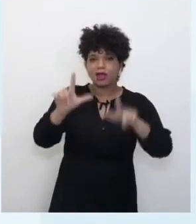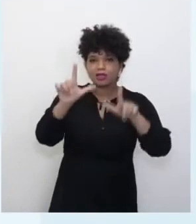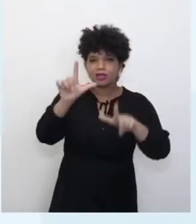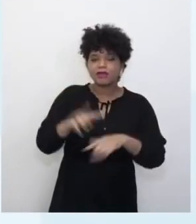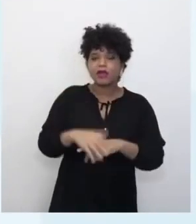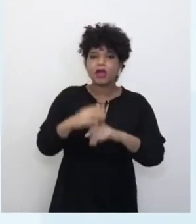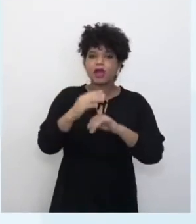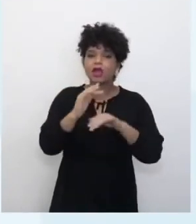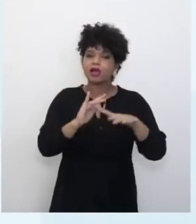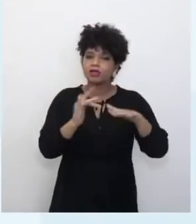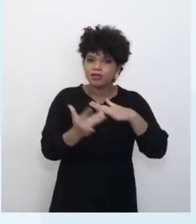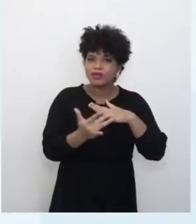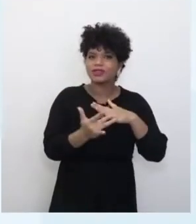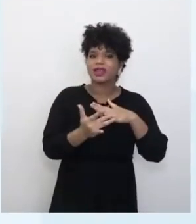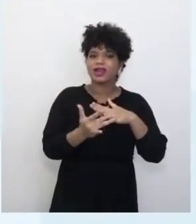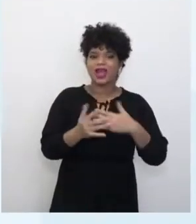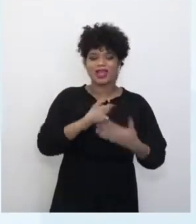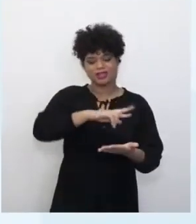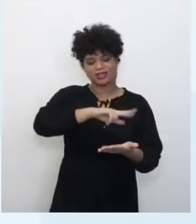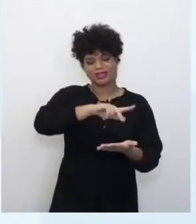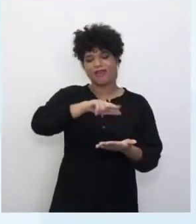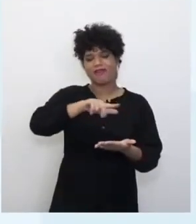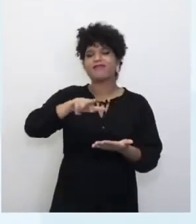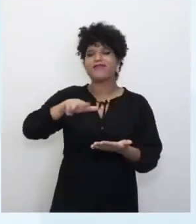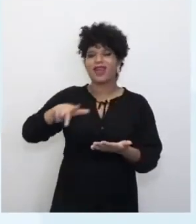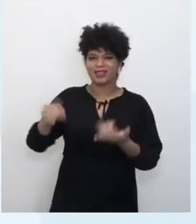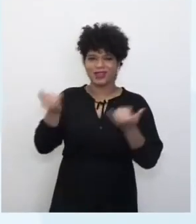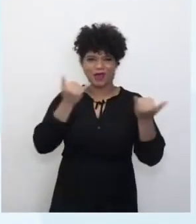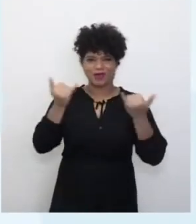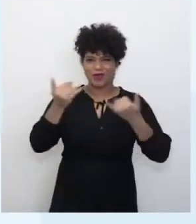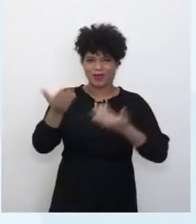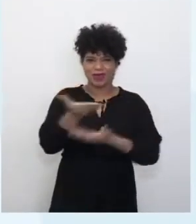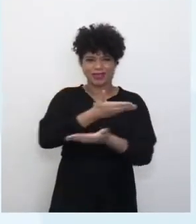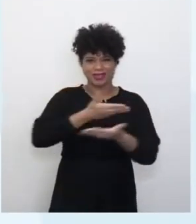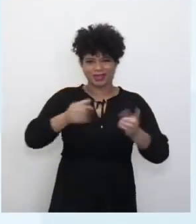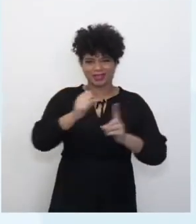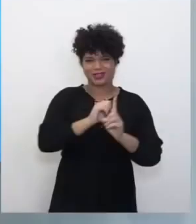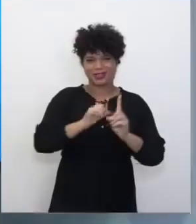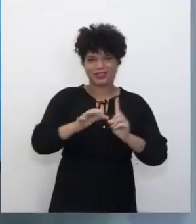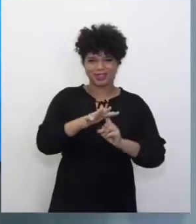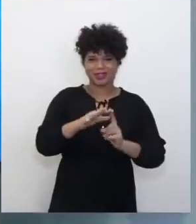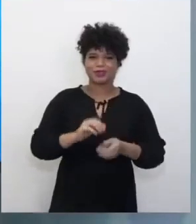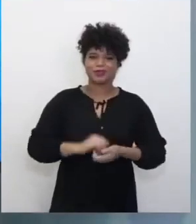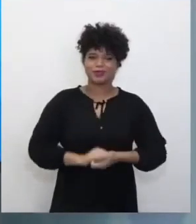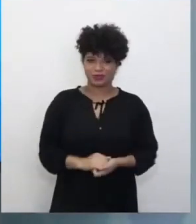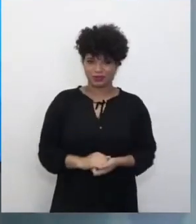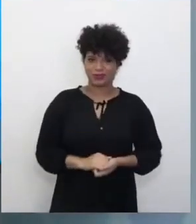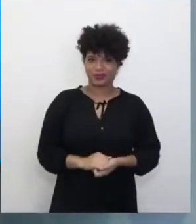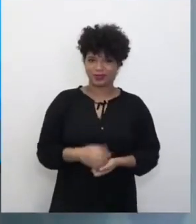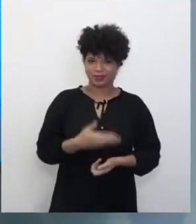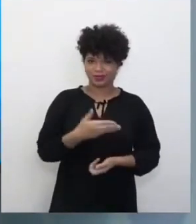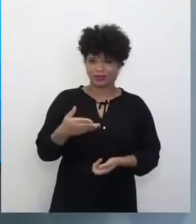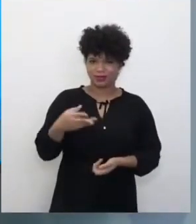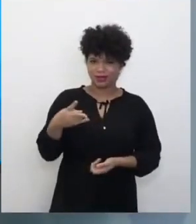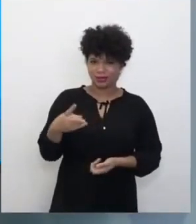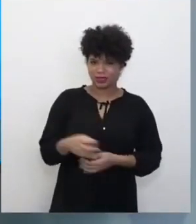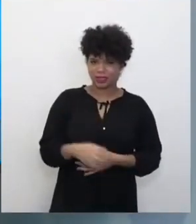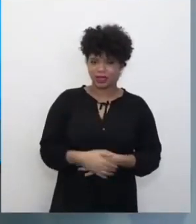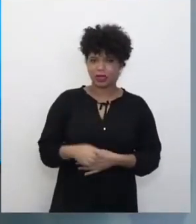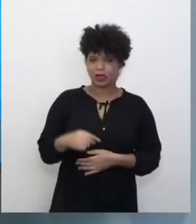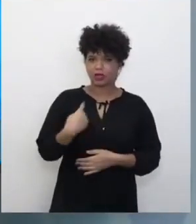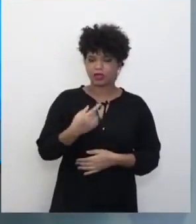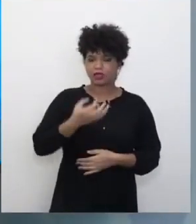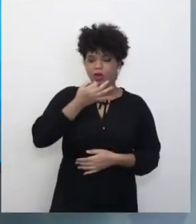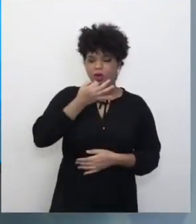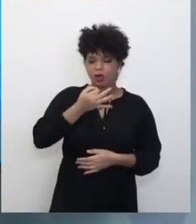as redes sociais, ou seja, nas mais diversas formas de interação social. Então perceba que construir repertório,